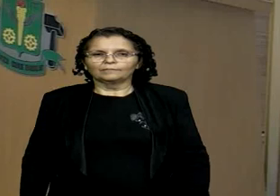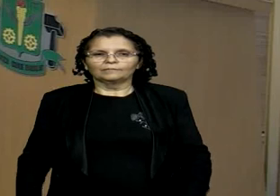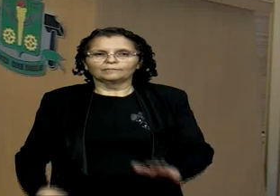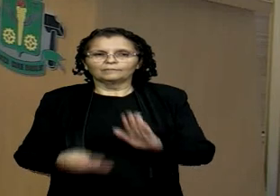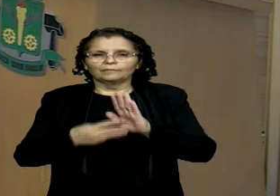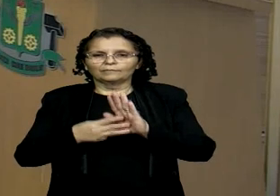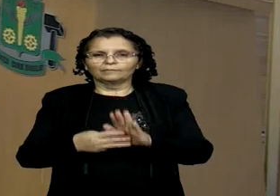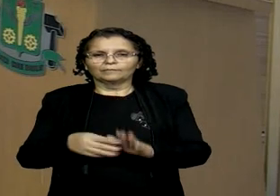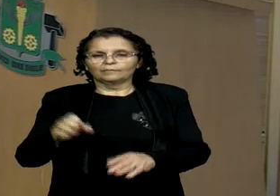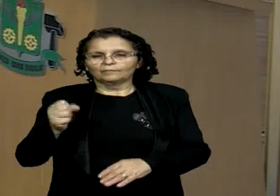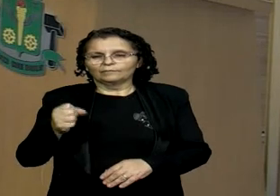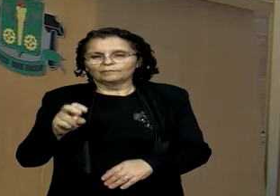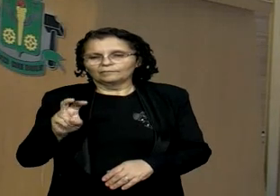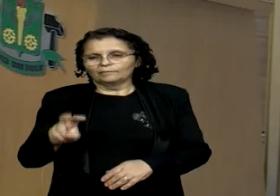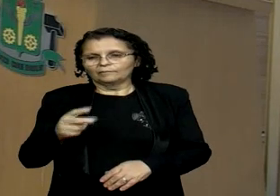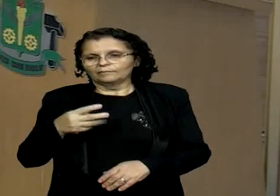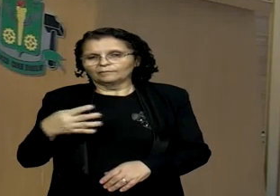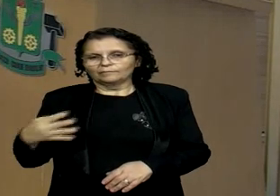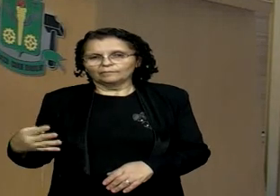aplauso número